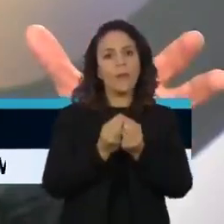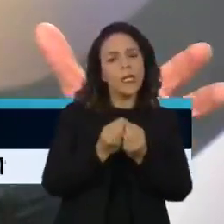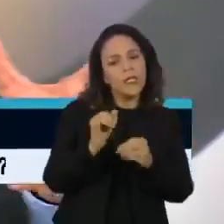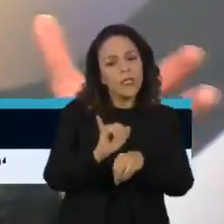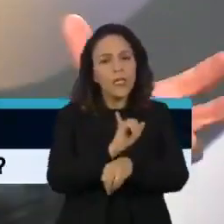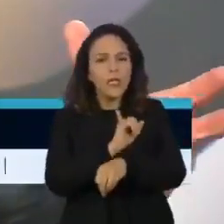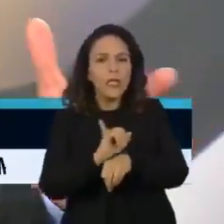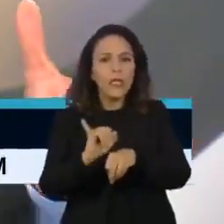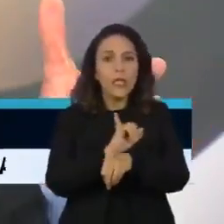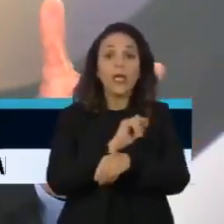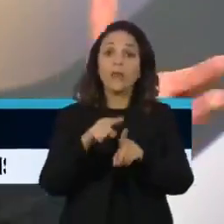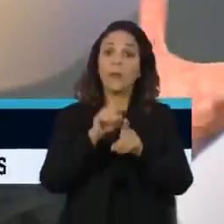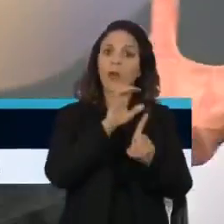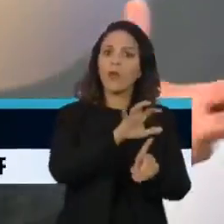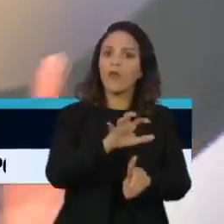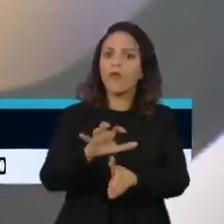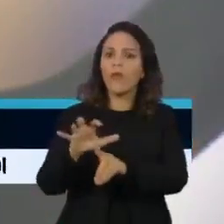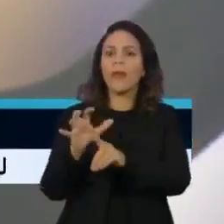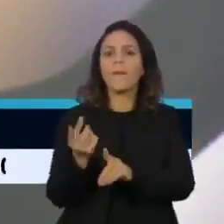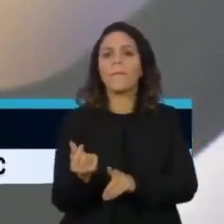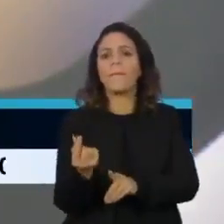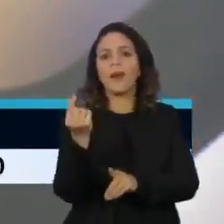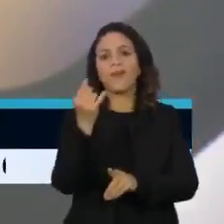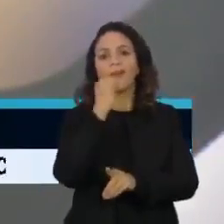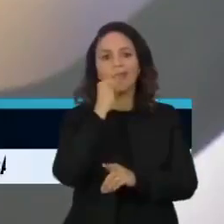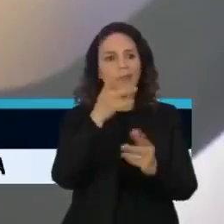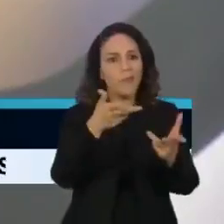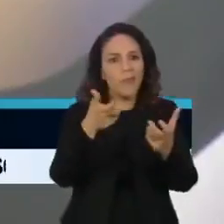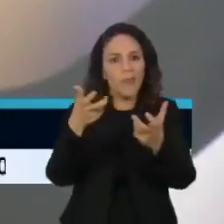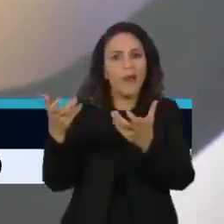tá gerando muitos efeitos sobre preços como a gente está assistindo